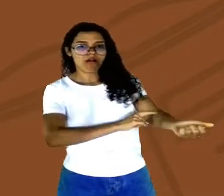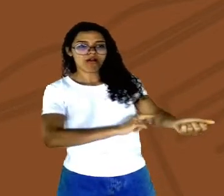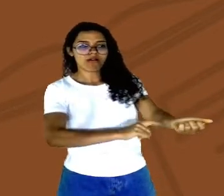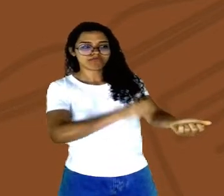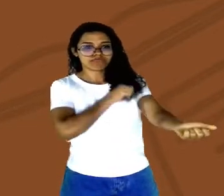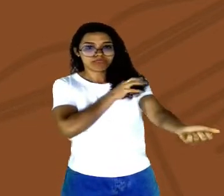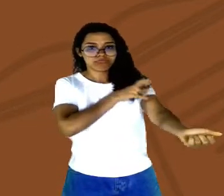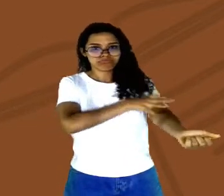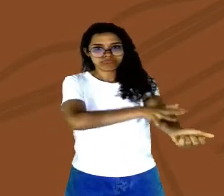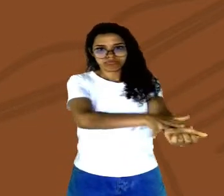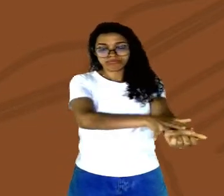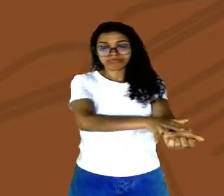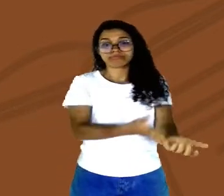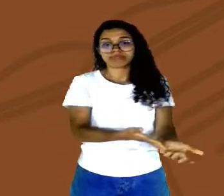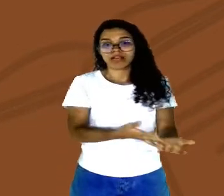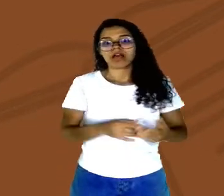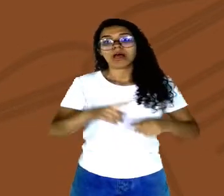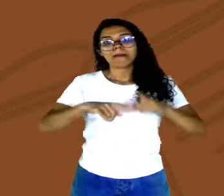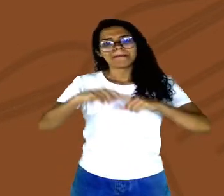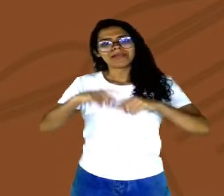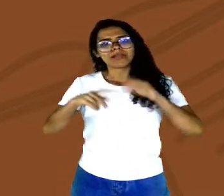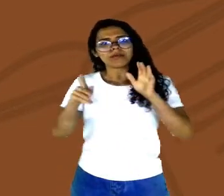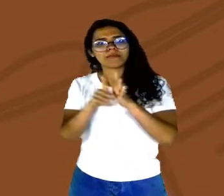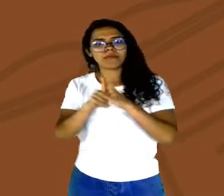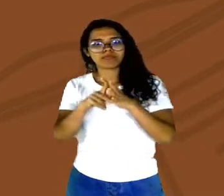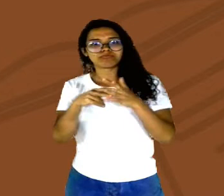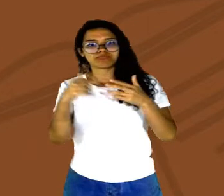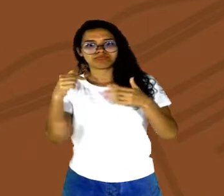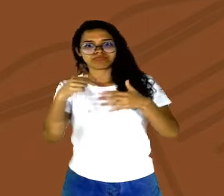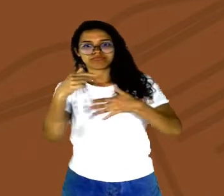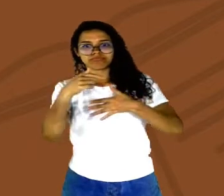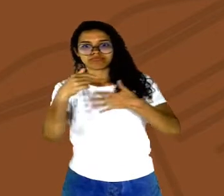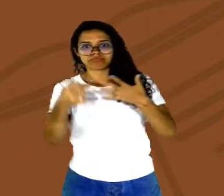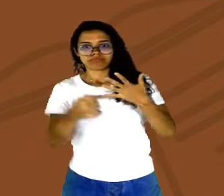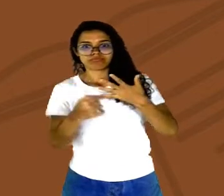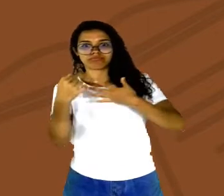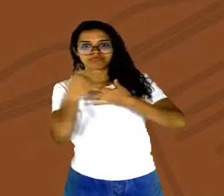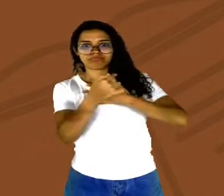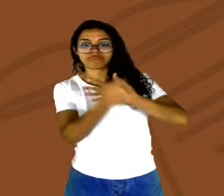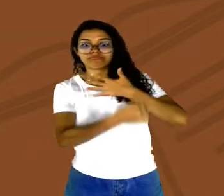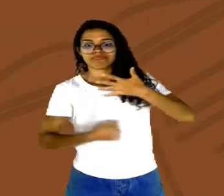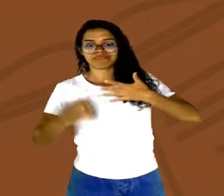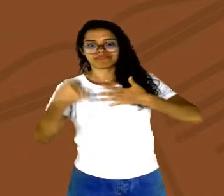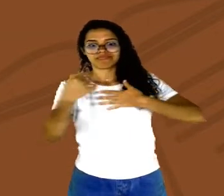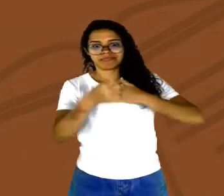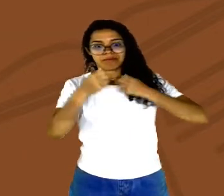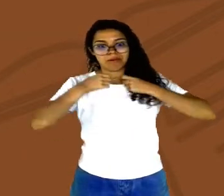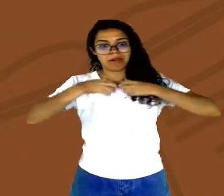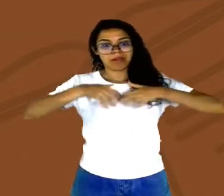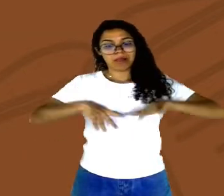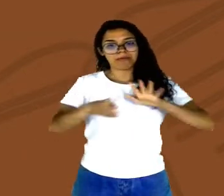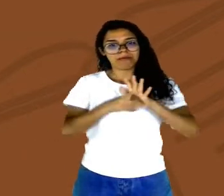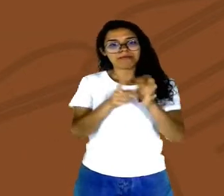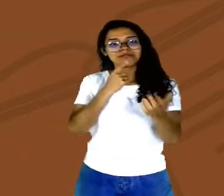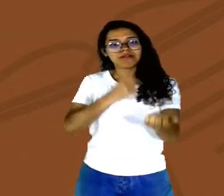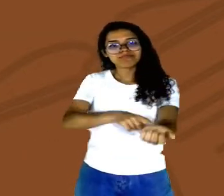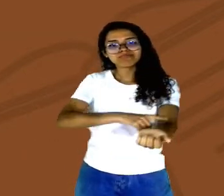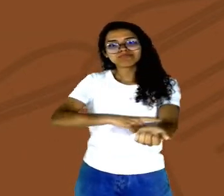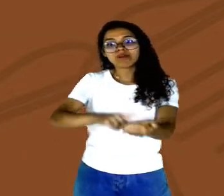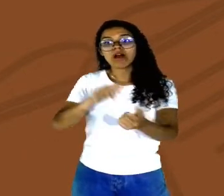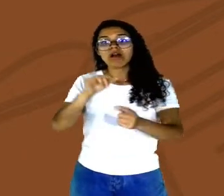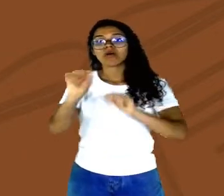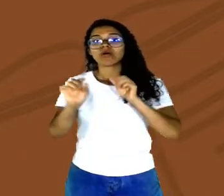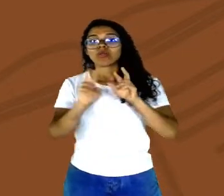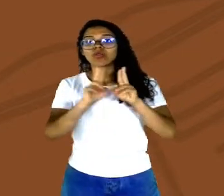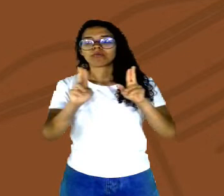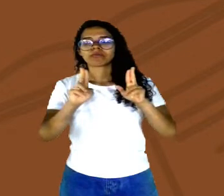as substâncias que o sistema endócrino libera em nossa corrente sanguínea são